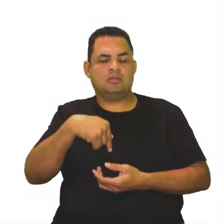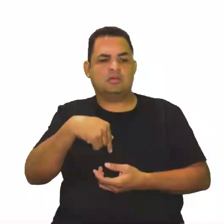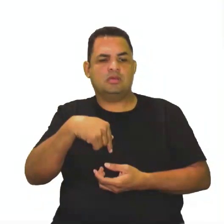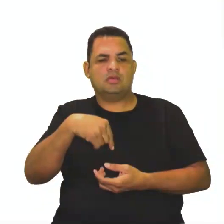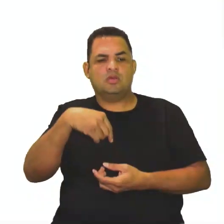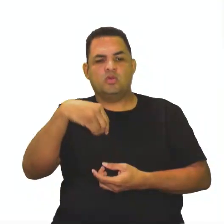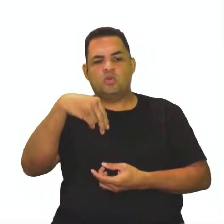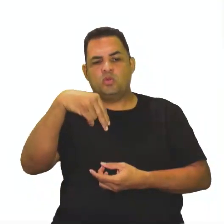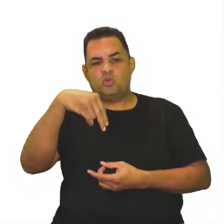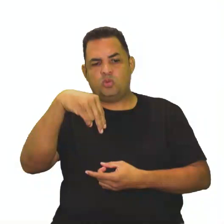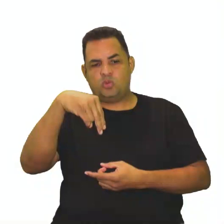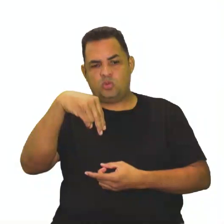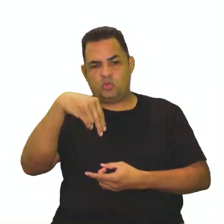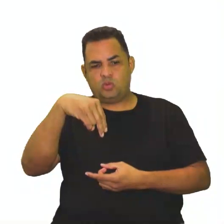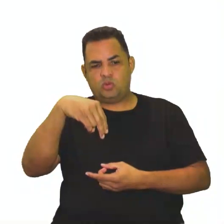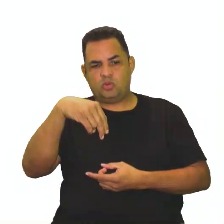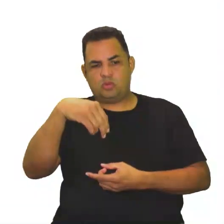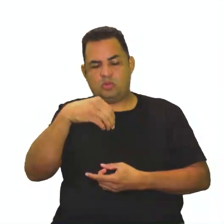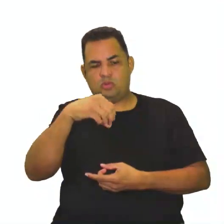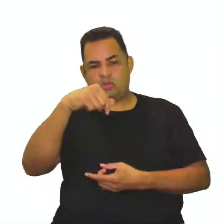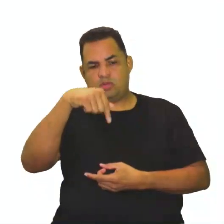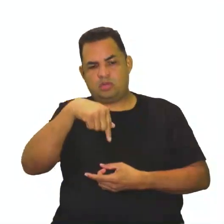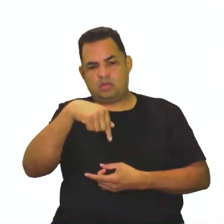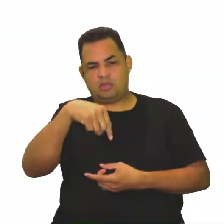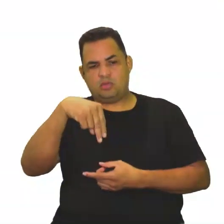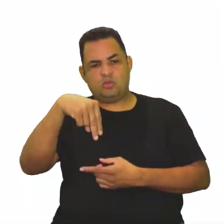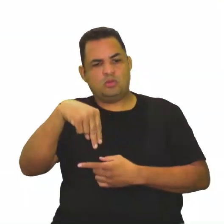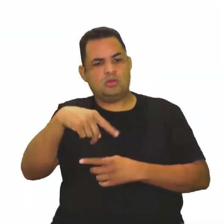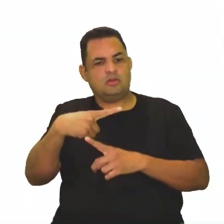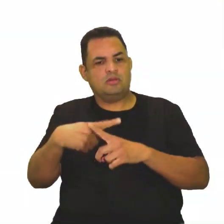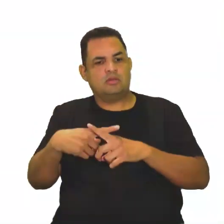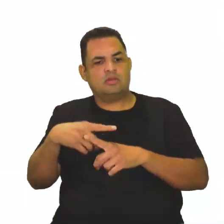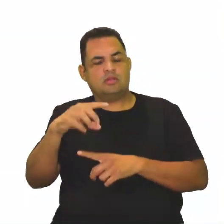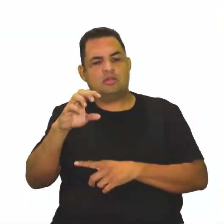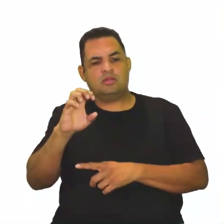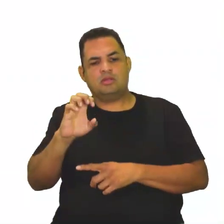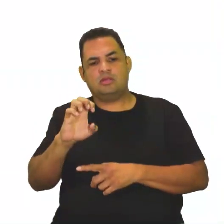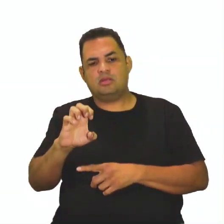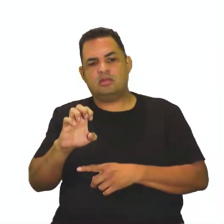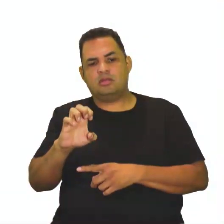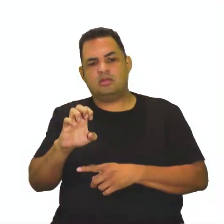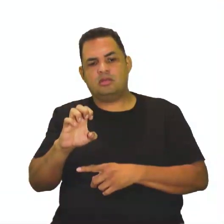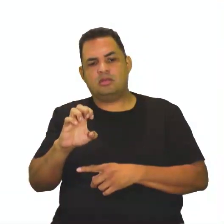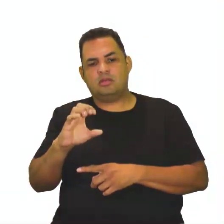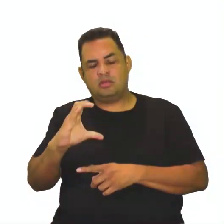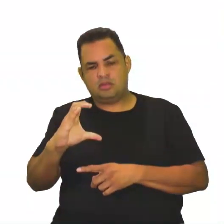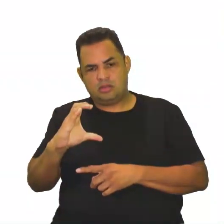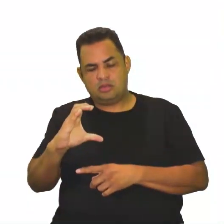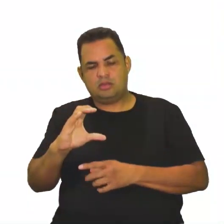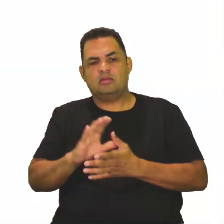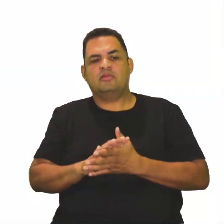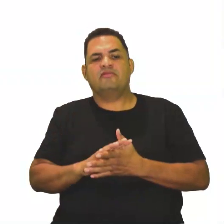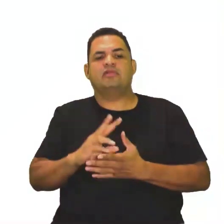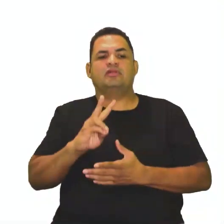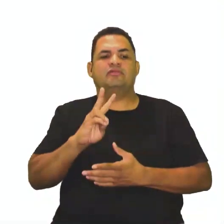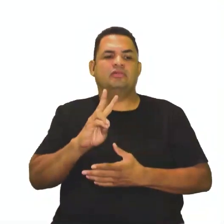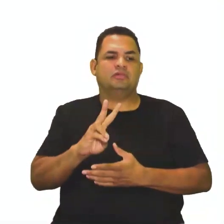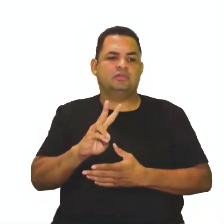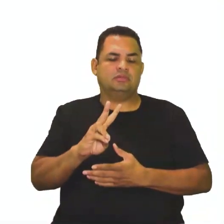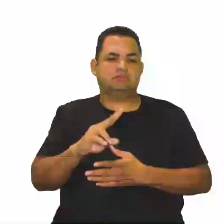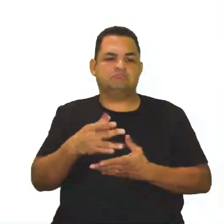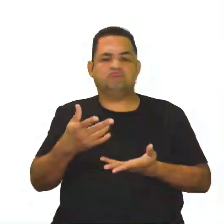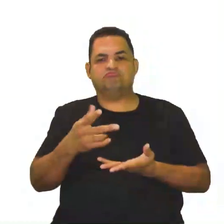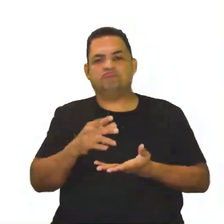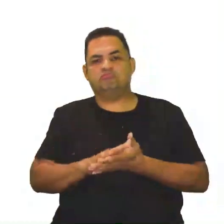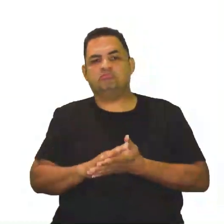elétrons e com a carga elementar. Aqui eu estou falando de tensão, estou falando de voltagem, ok? Então